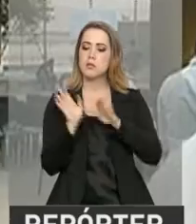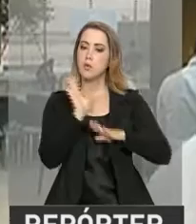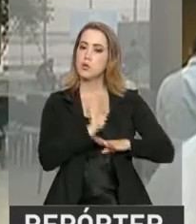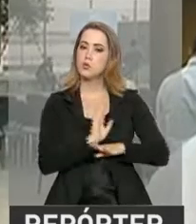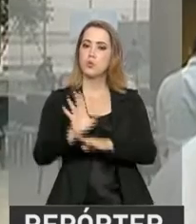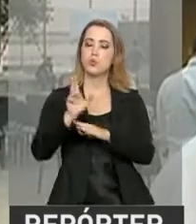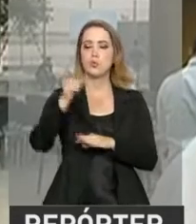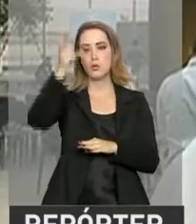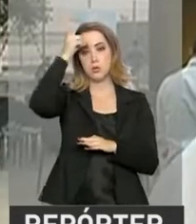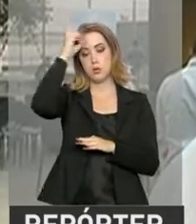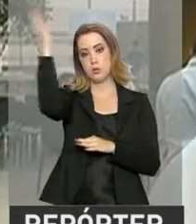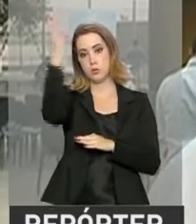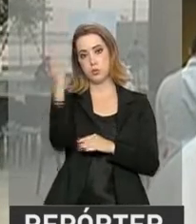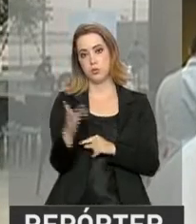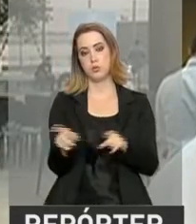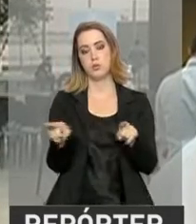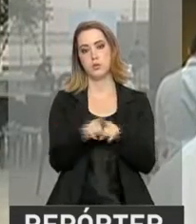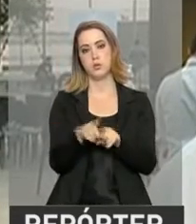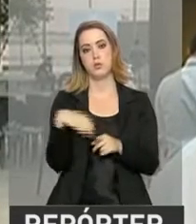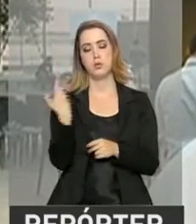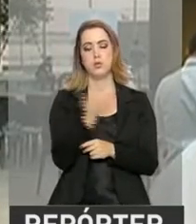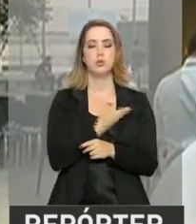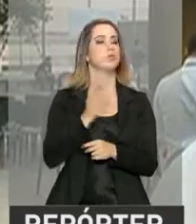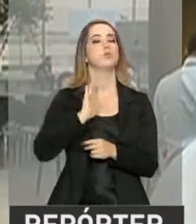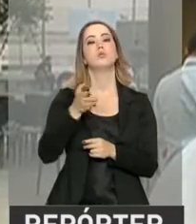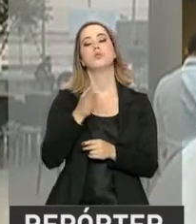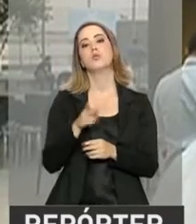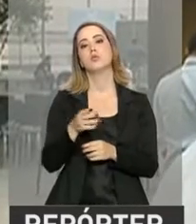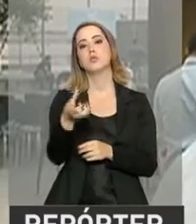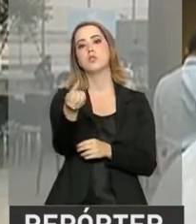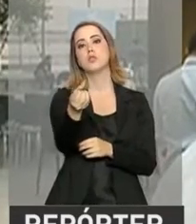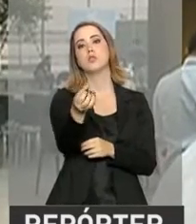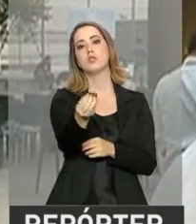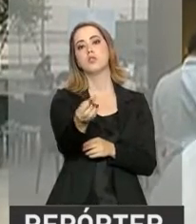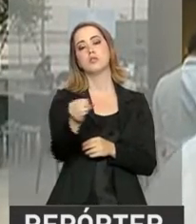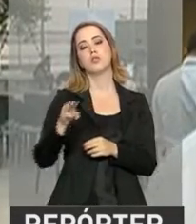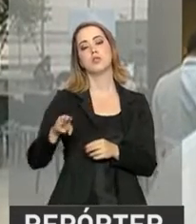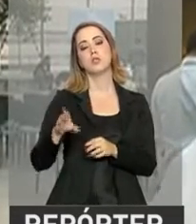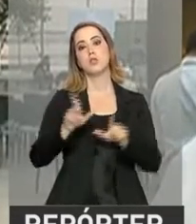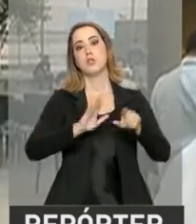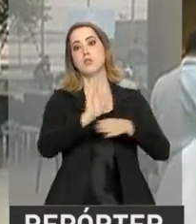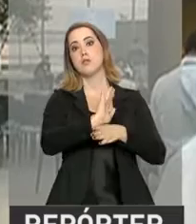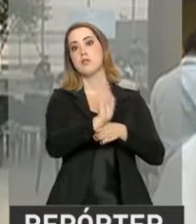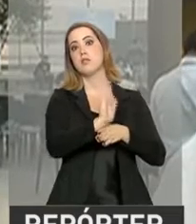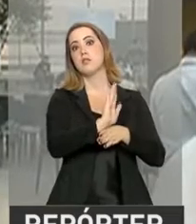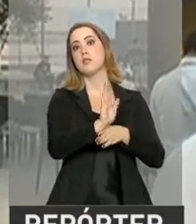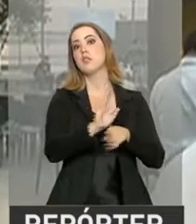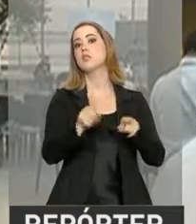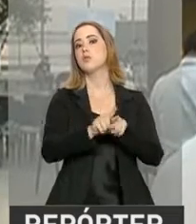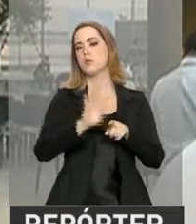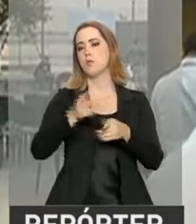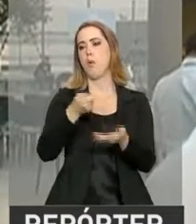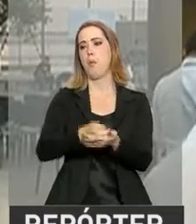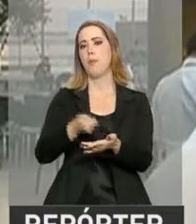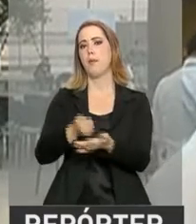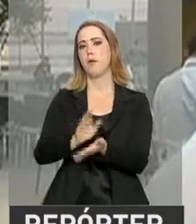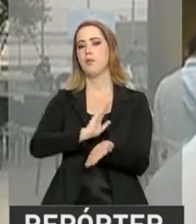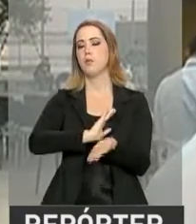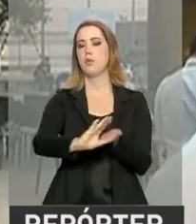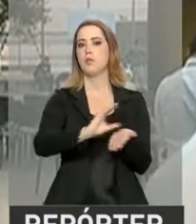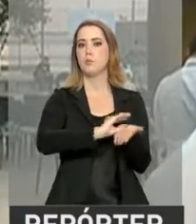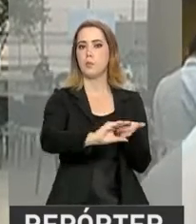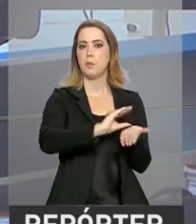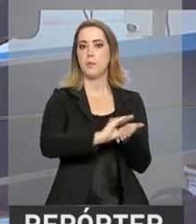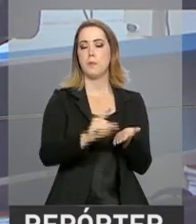brasileira. Hoje a gente tem em carteira histórico mais de 600 filmes patrocinados. E, além disso, a gente investe muito nos festivais de cinema